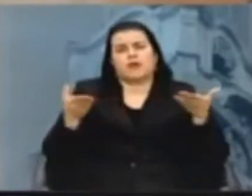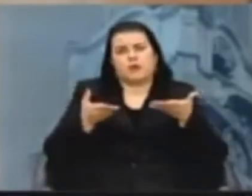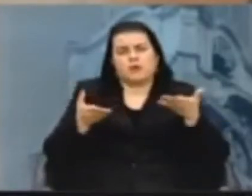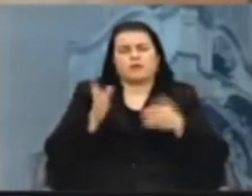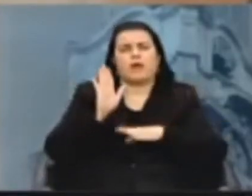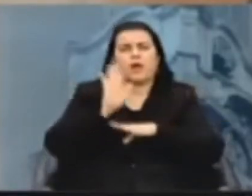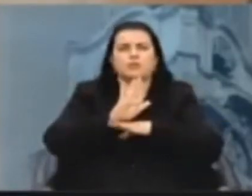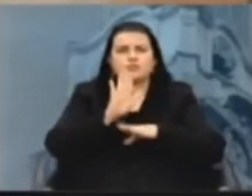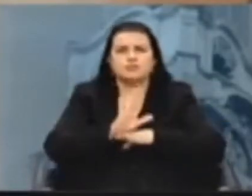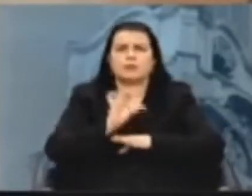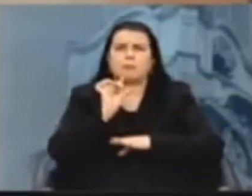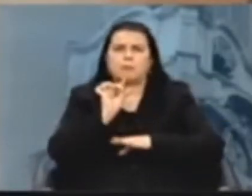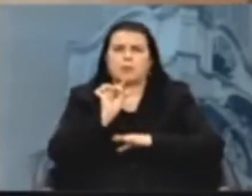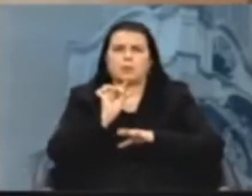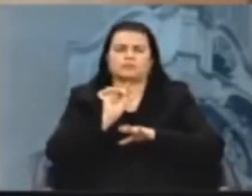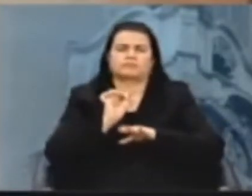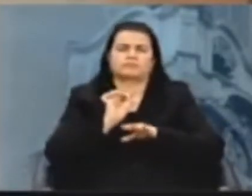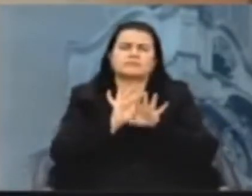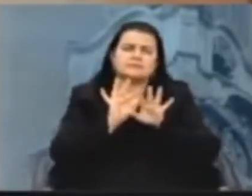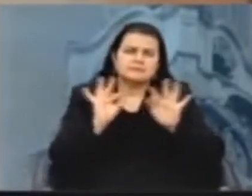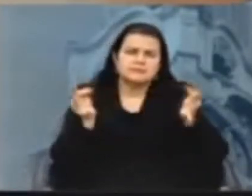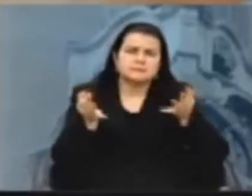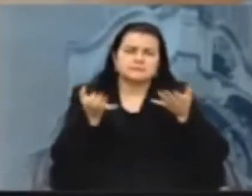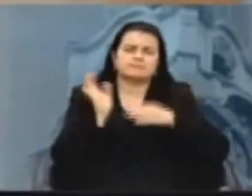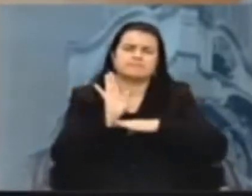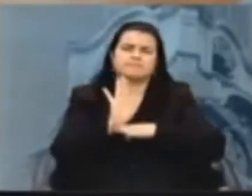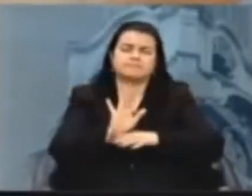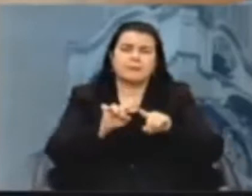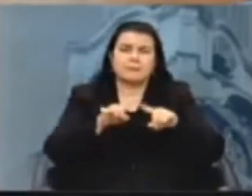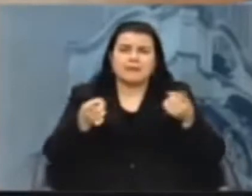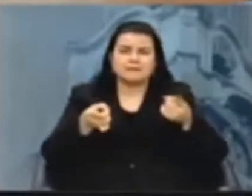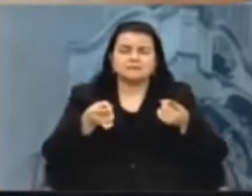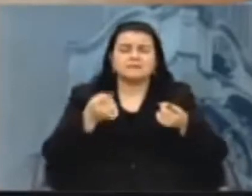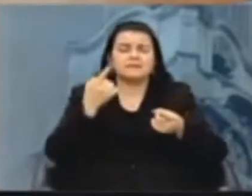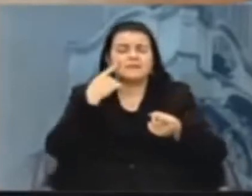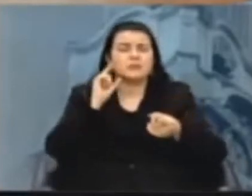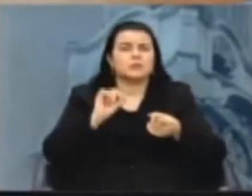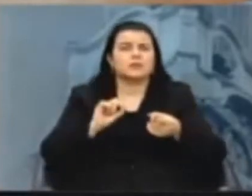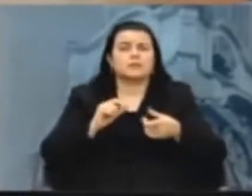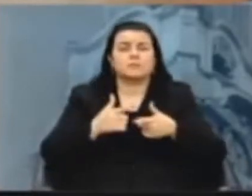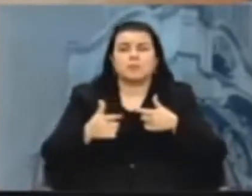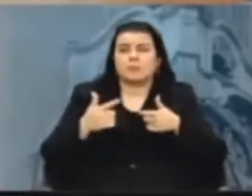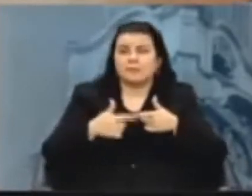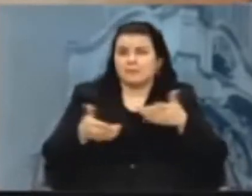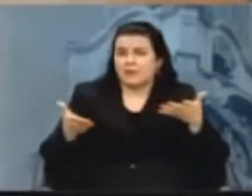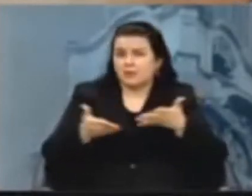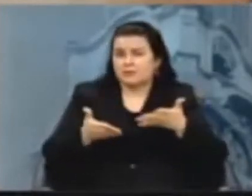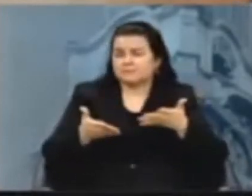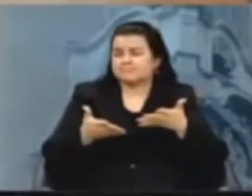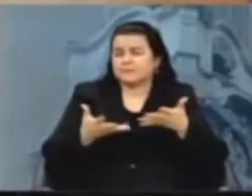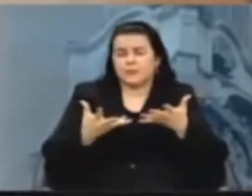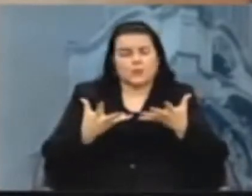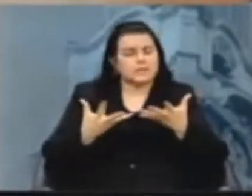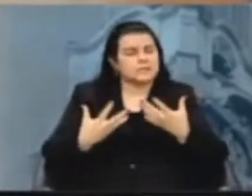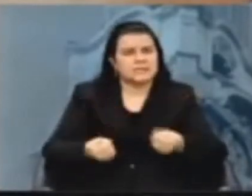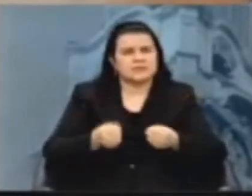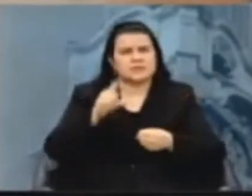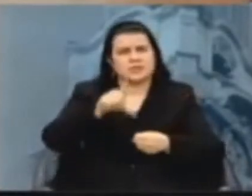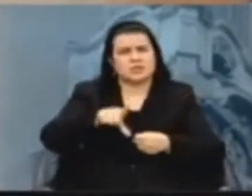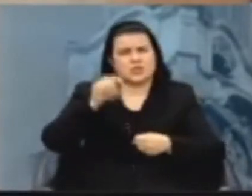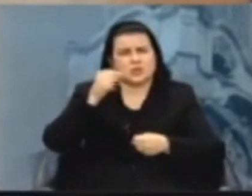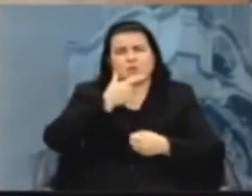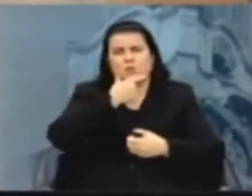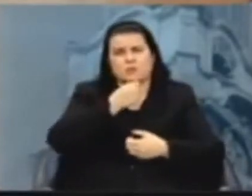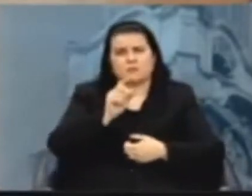ao enfrentamento de uma situação inaceitável, que é a nomeação do professor